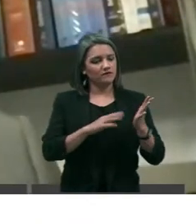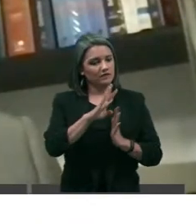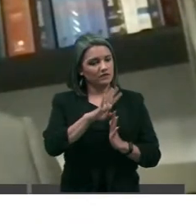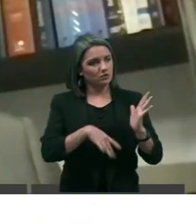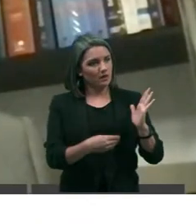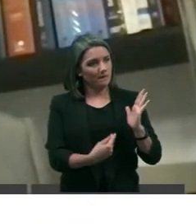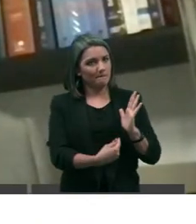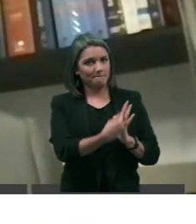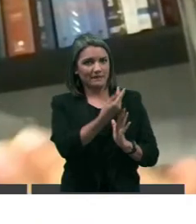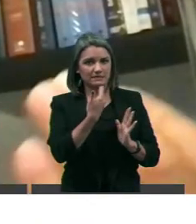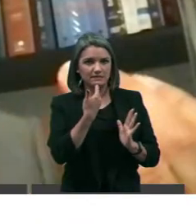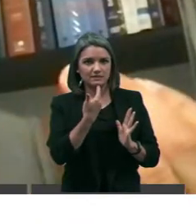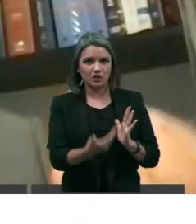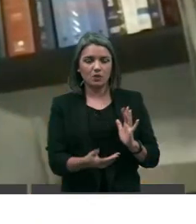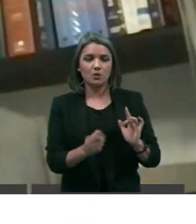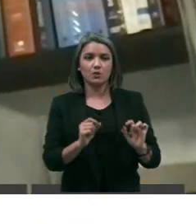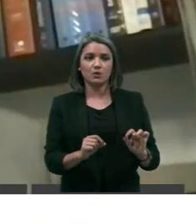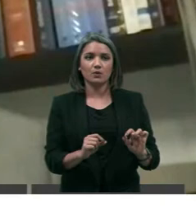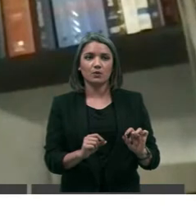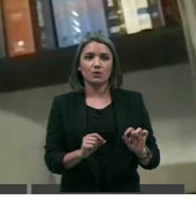magistrado foi